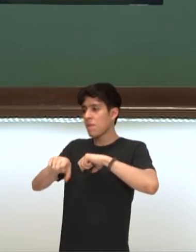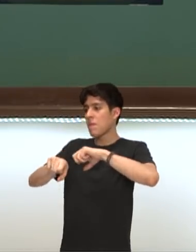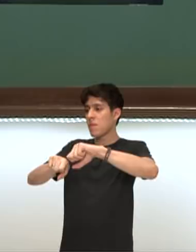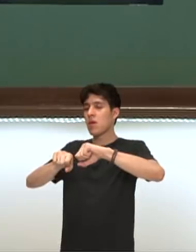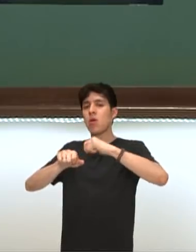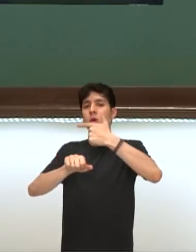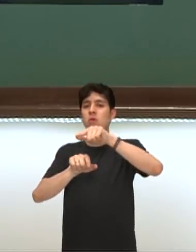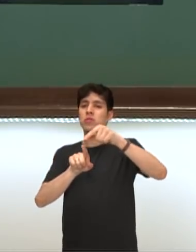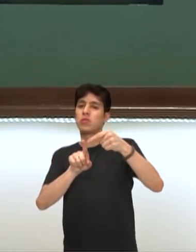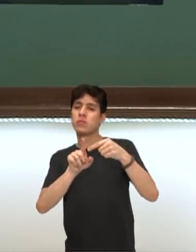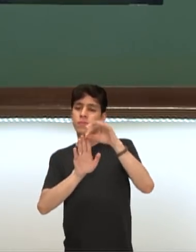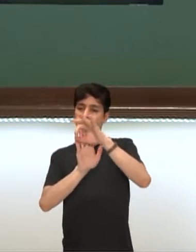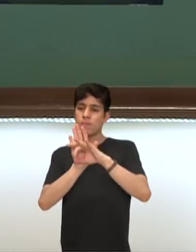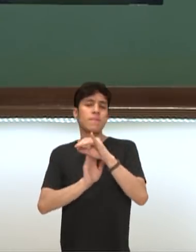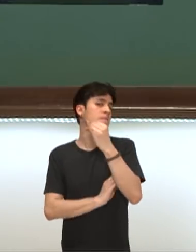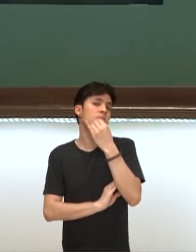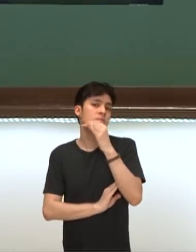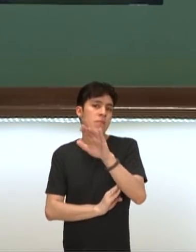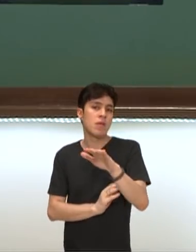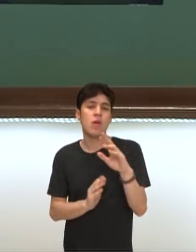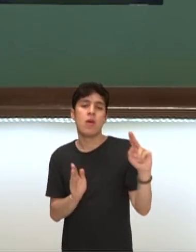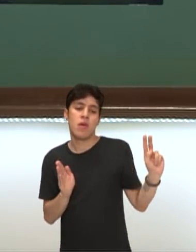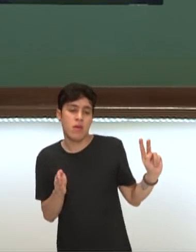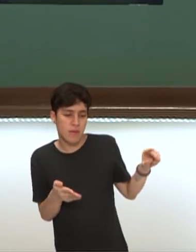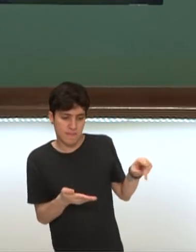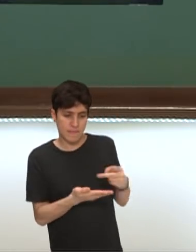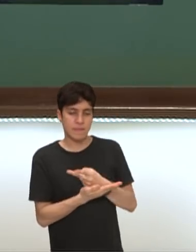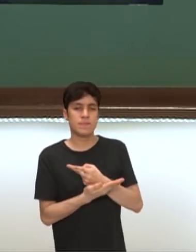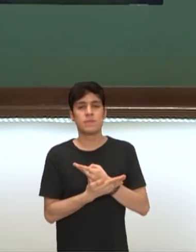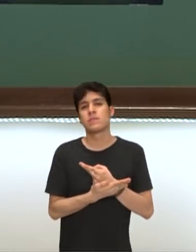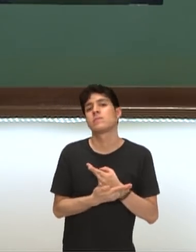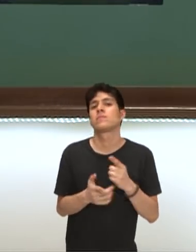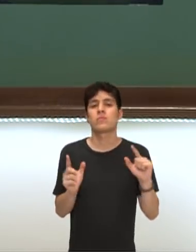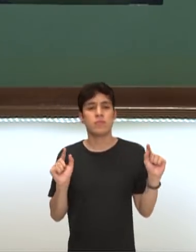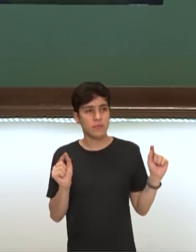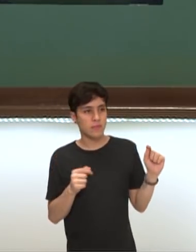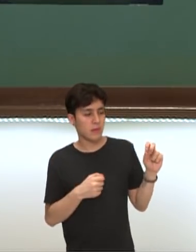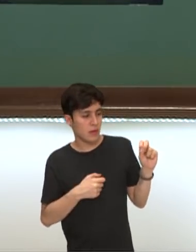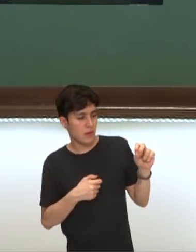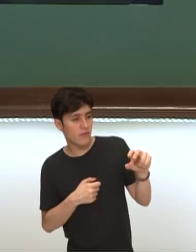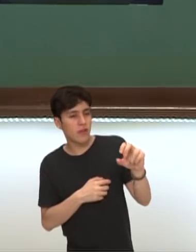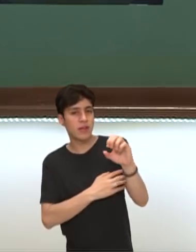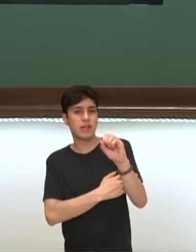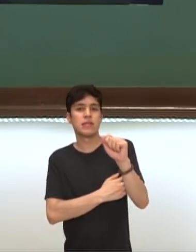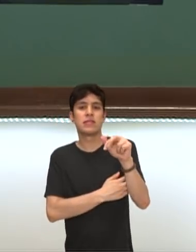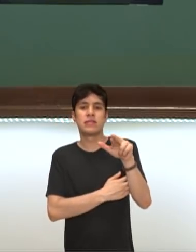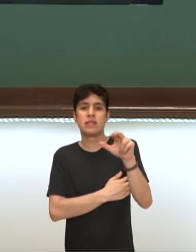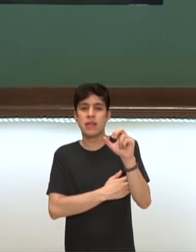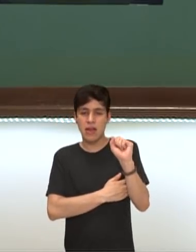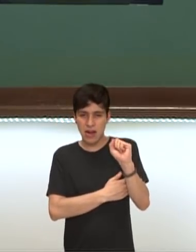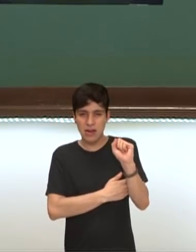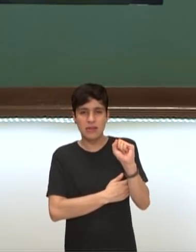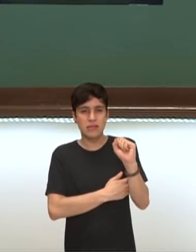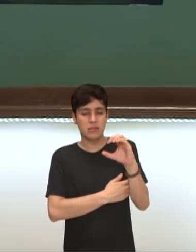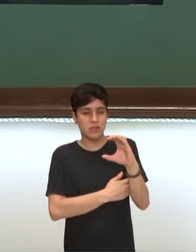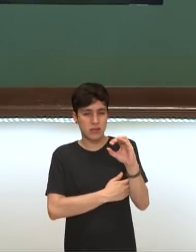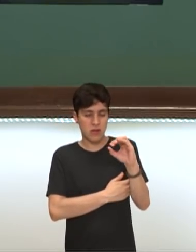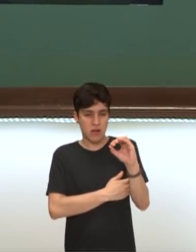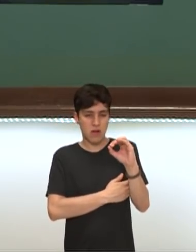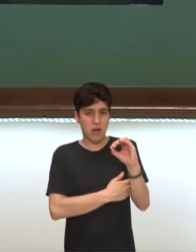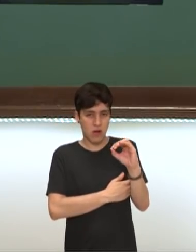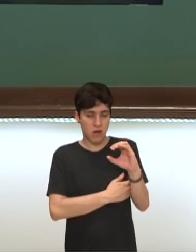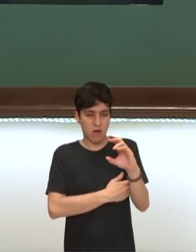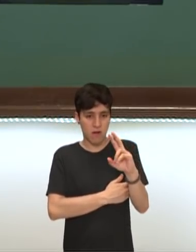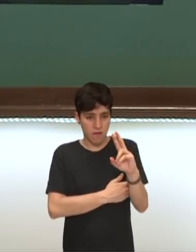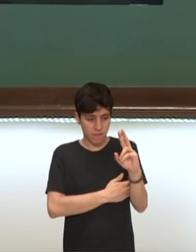célula, como foi, por exemplo, o caso que aconteceu com o vírus do SARS-CoV-2, que ele vai migrando de um ser vivo para o